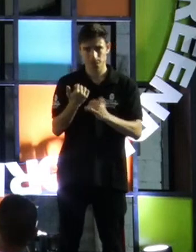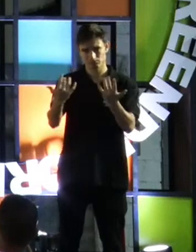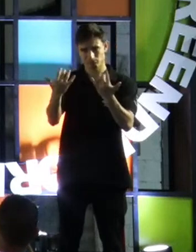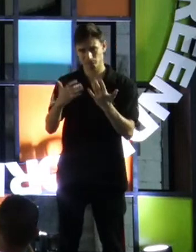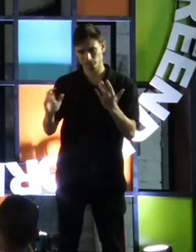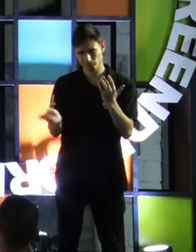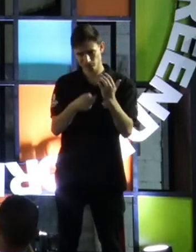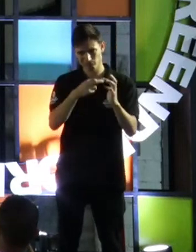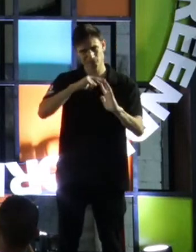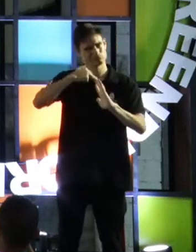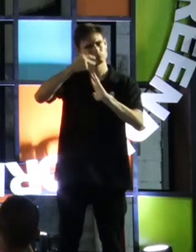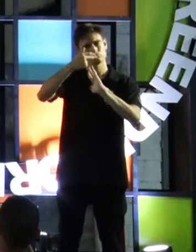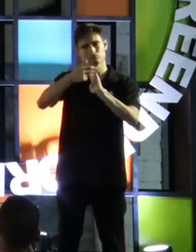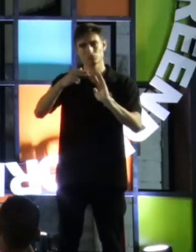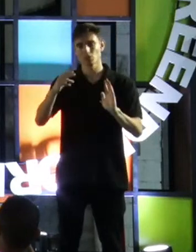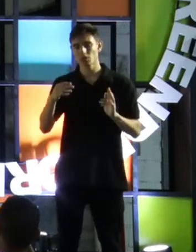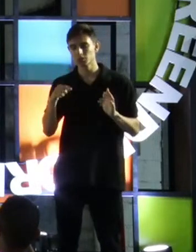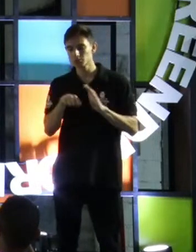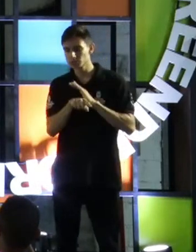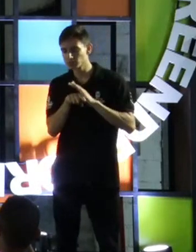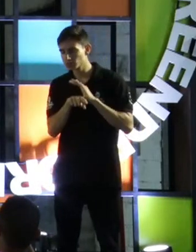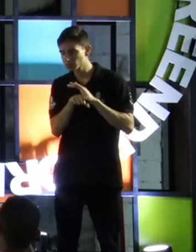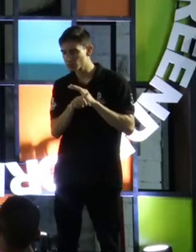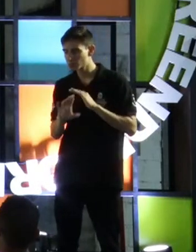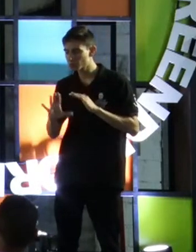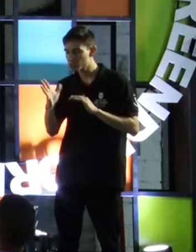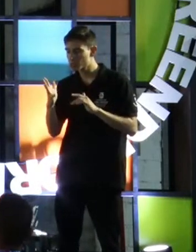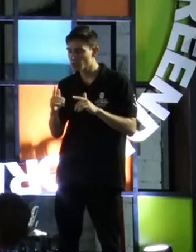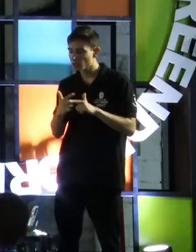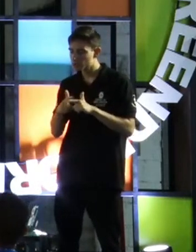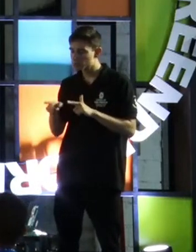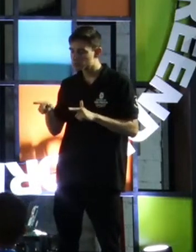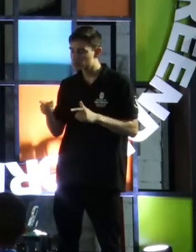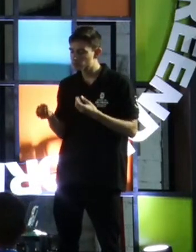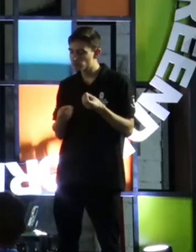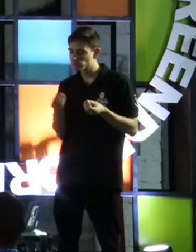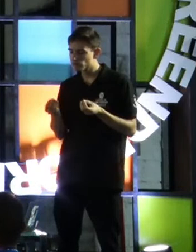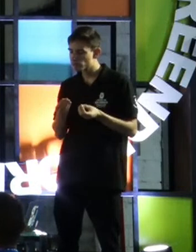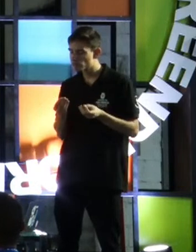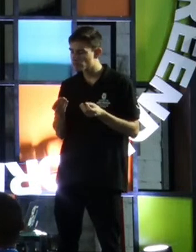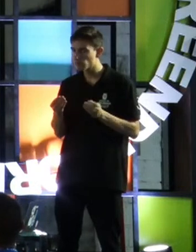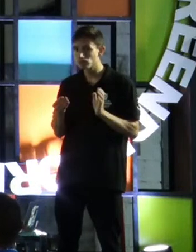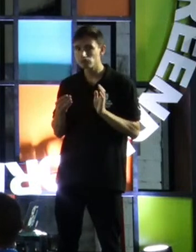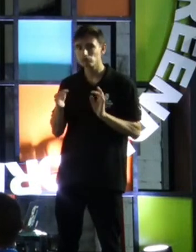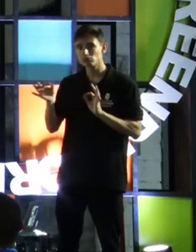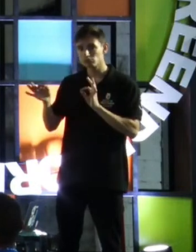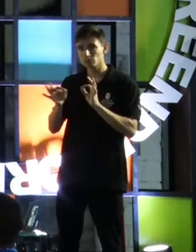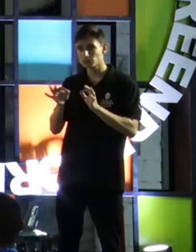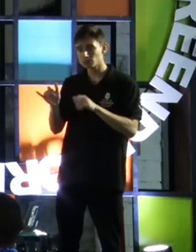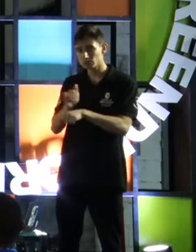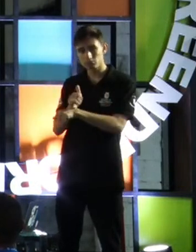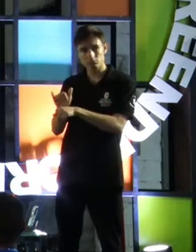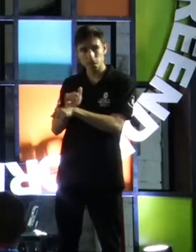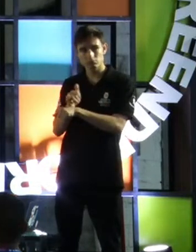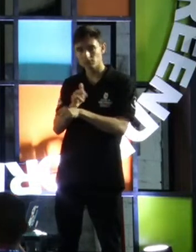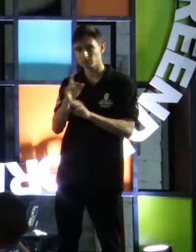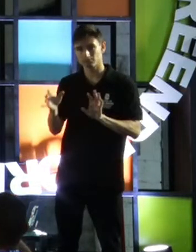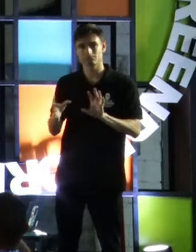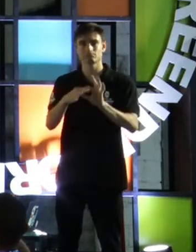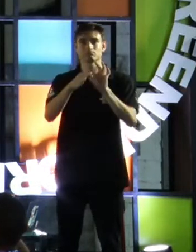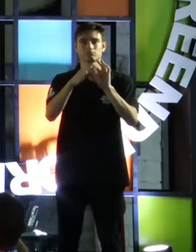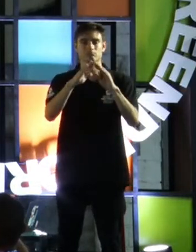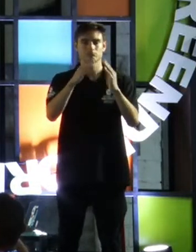todo mundo para identificar problemas e tentar resolver esses problemas. E aí a escola ela passa a ser integrada com a